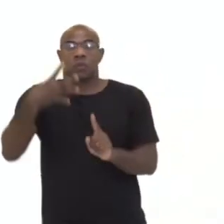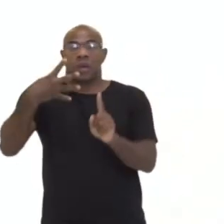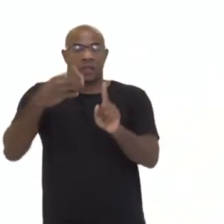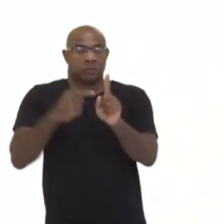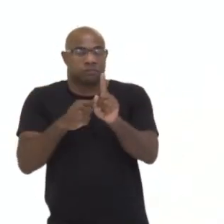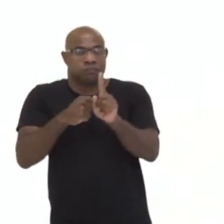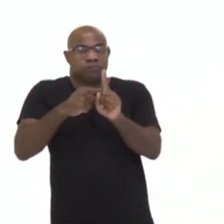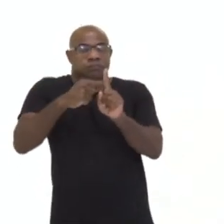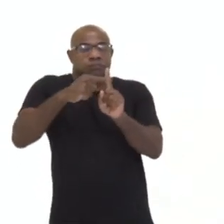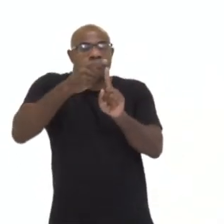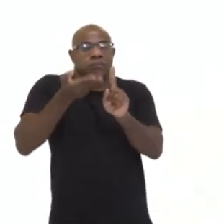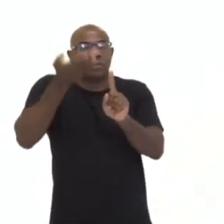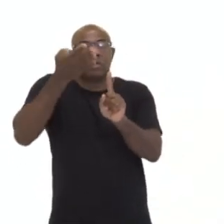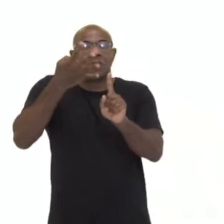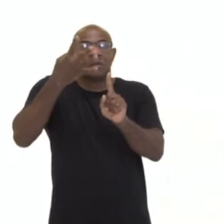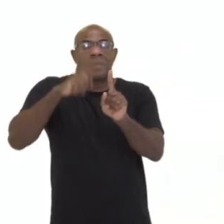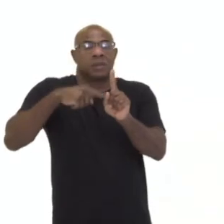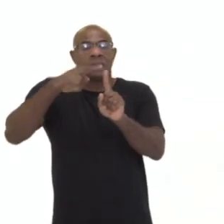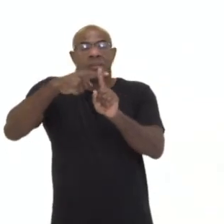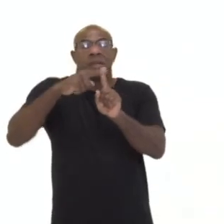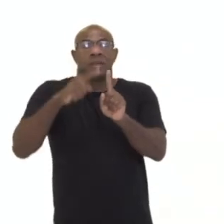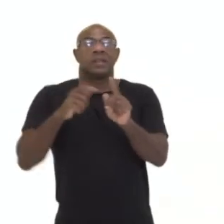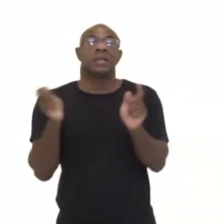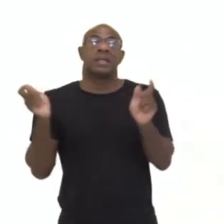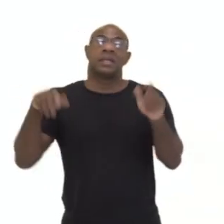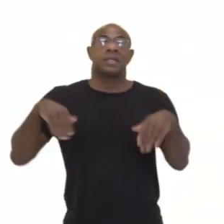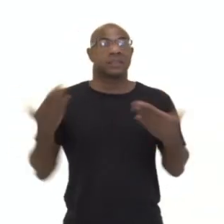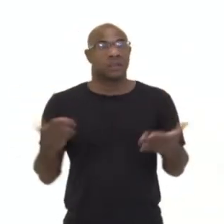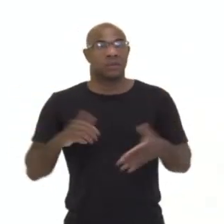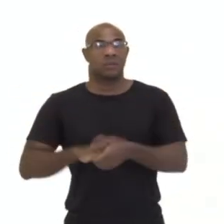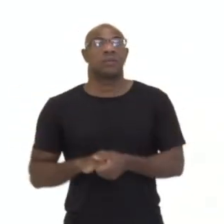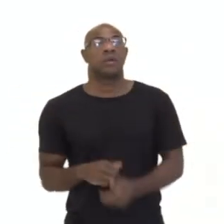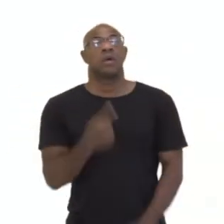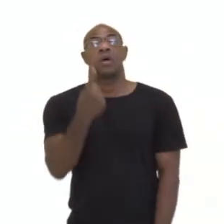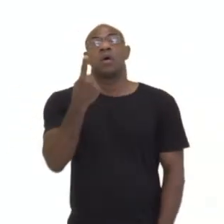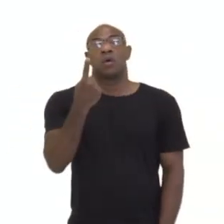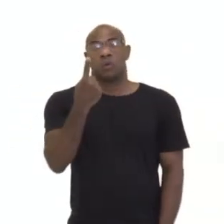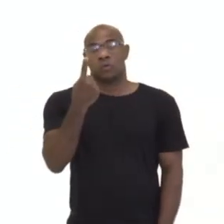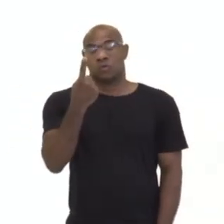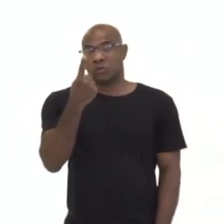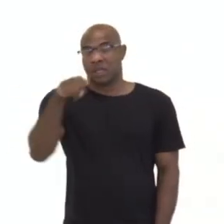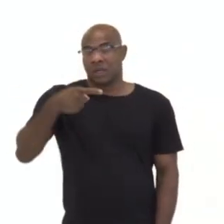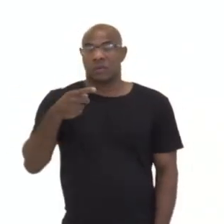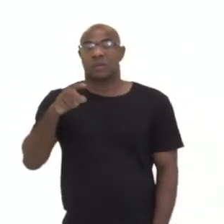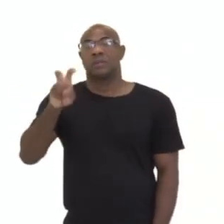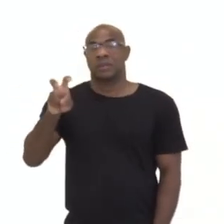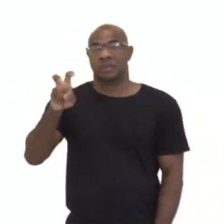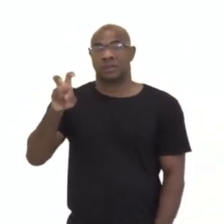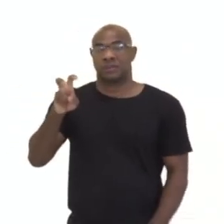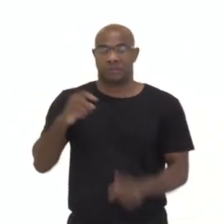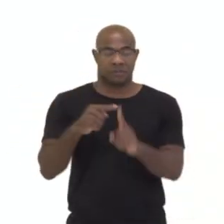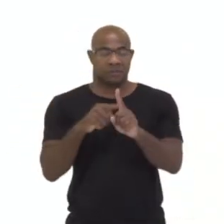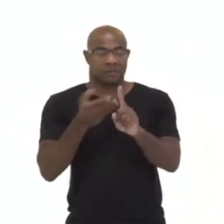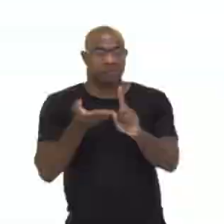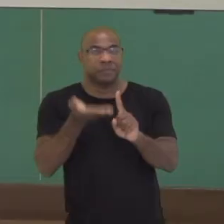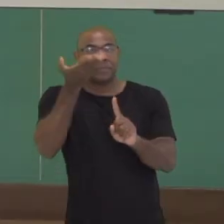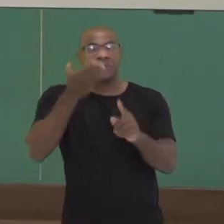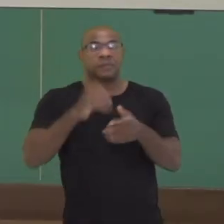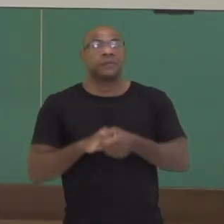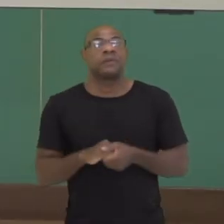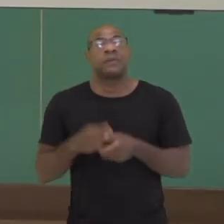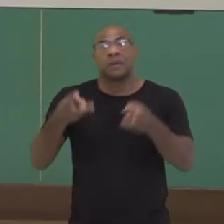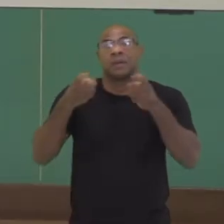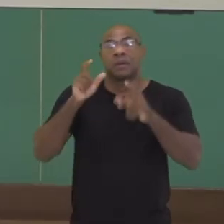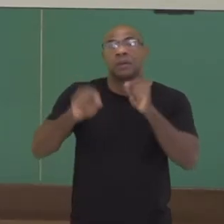4, então ela passou a ser 1,5 grau acima de zero, 1,5. Vocês viram que aqui